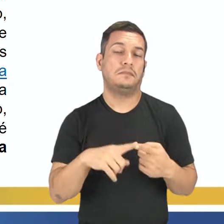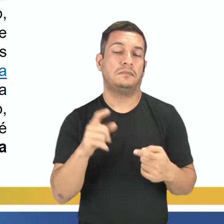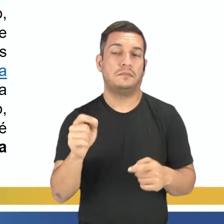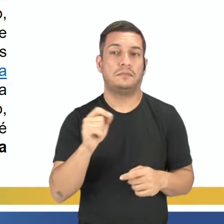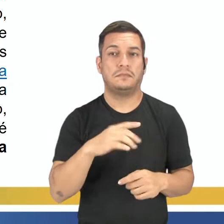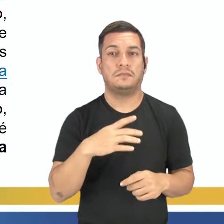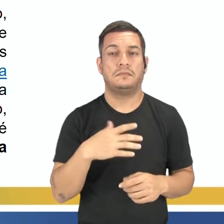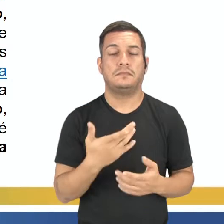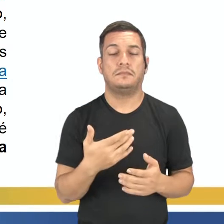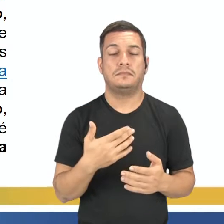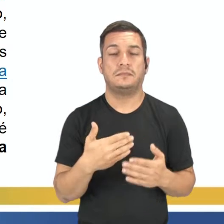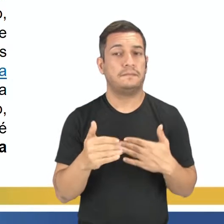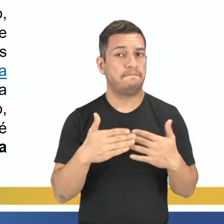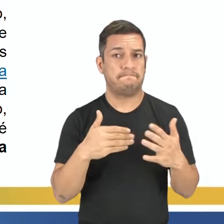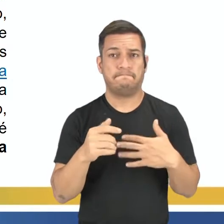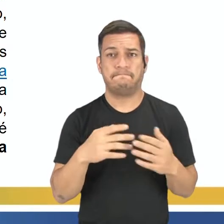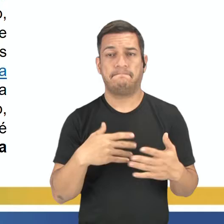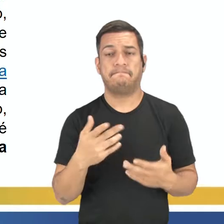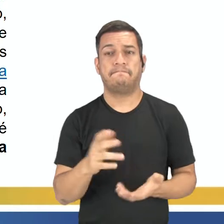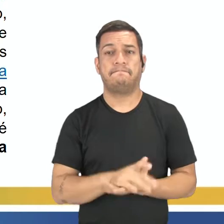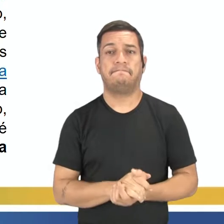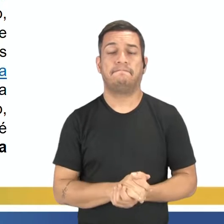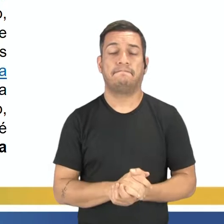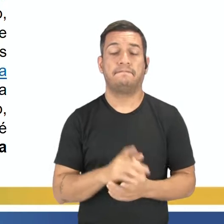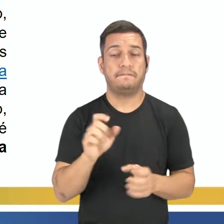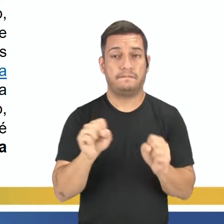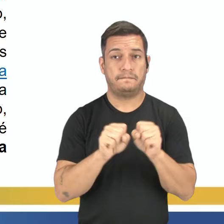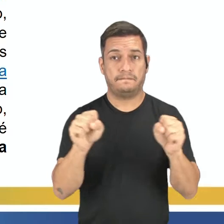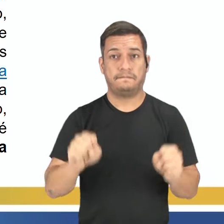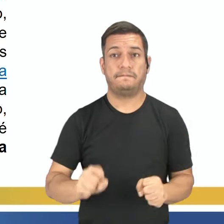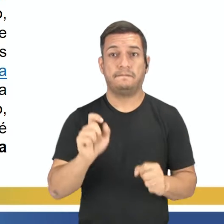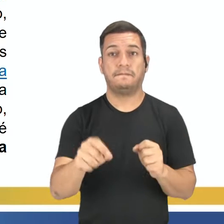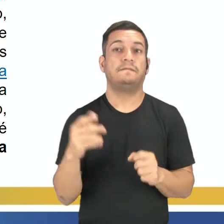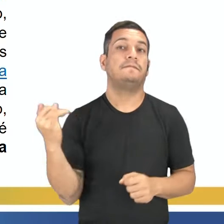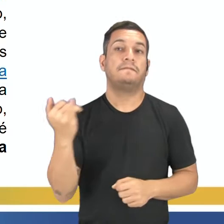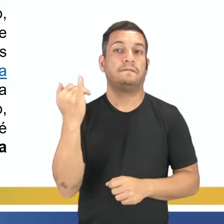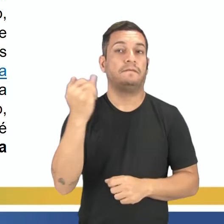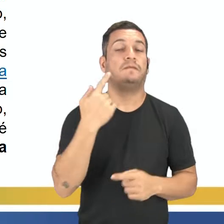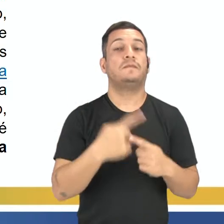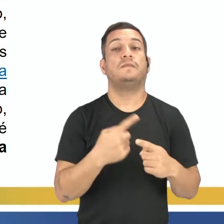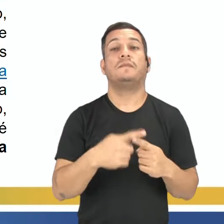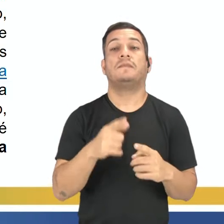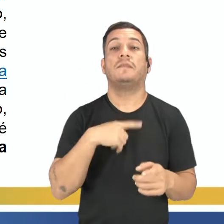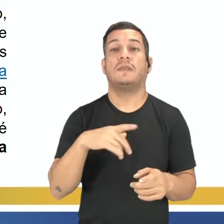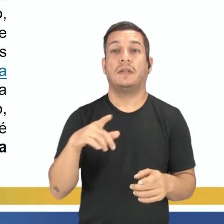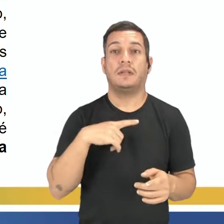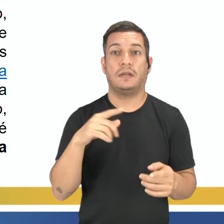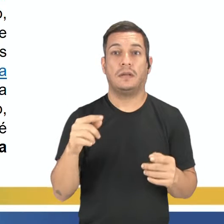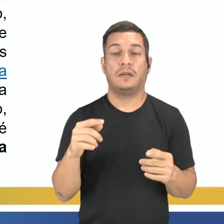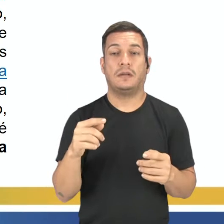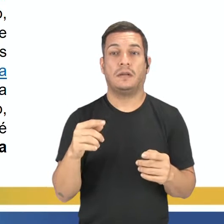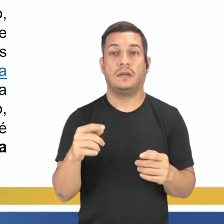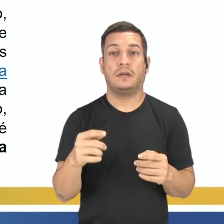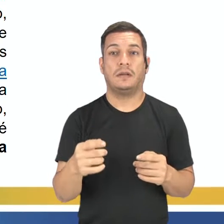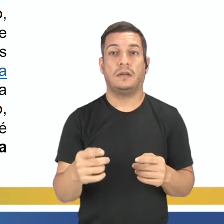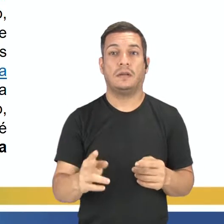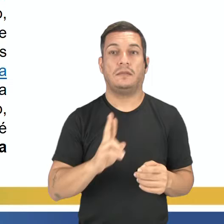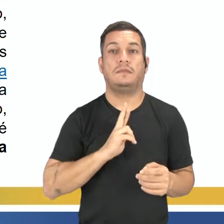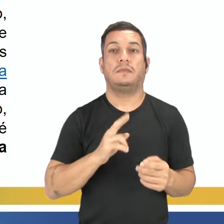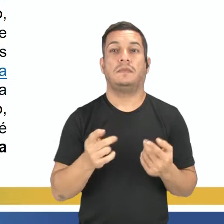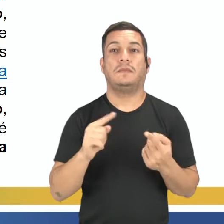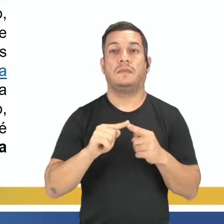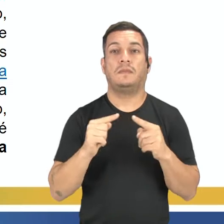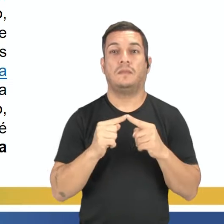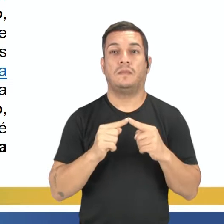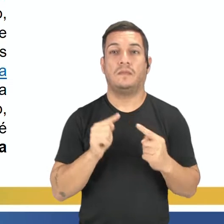voluntárias ou involuntárias, tá bom? Então, esse sistema ele é de suma importância, porque ele envia comandos. Por exemplo, ele envia comandos